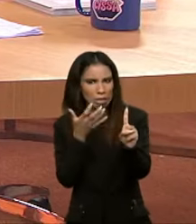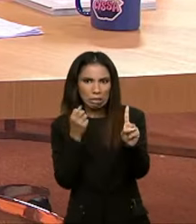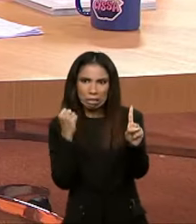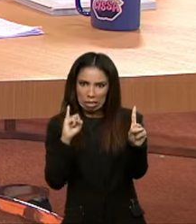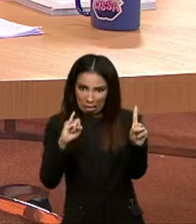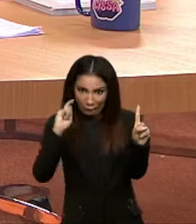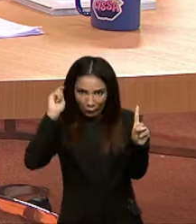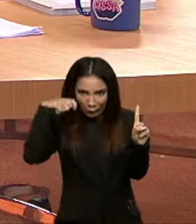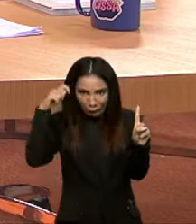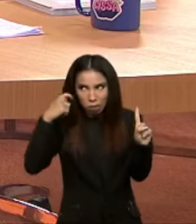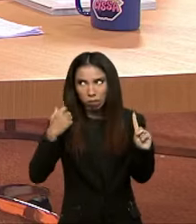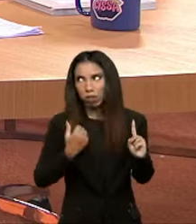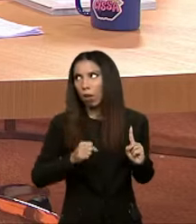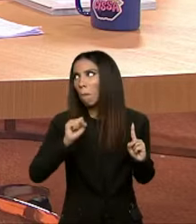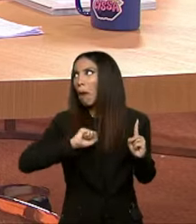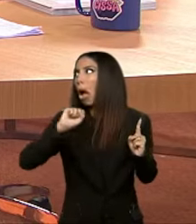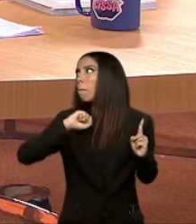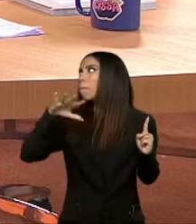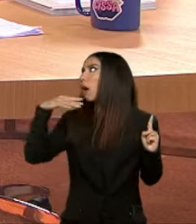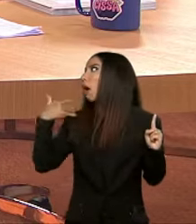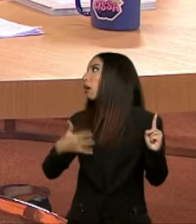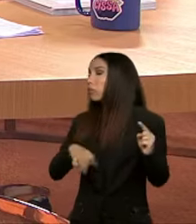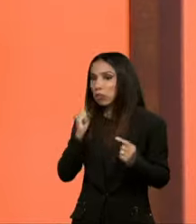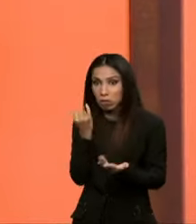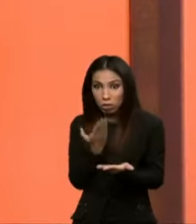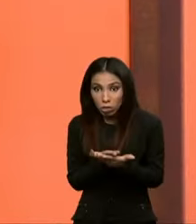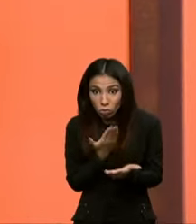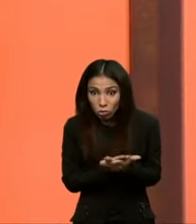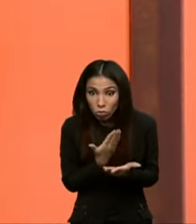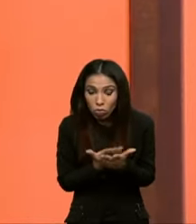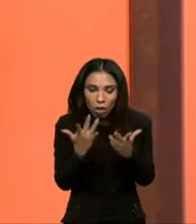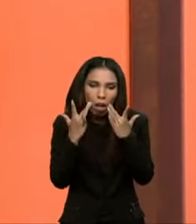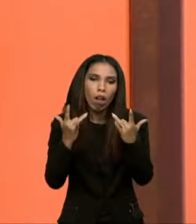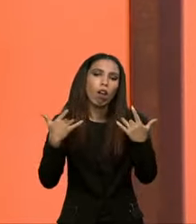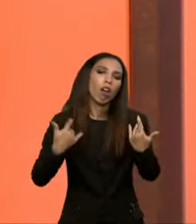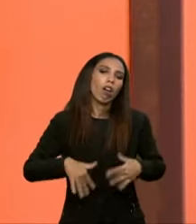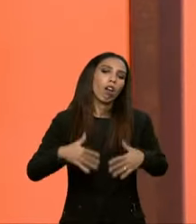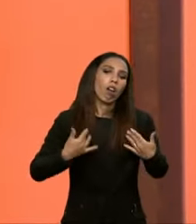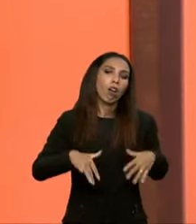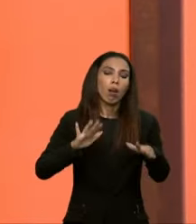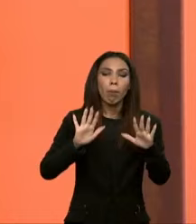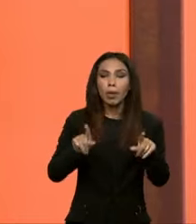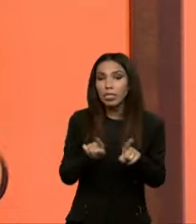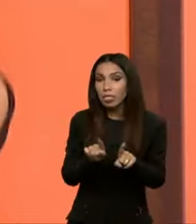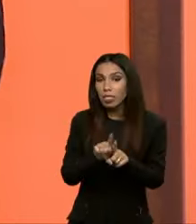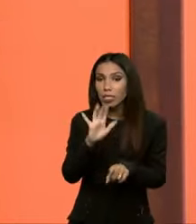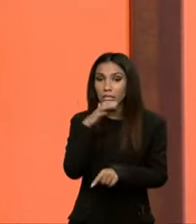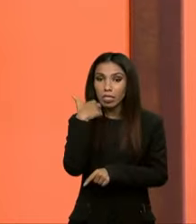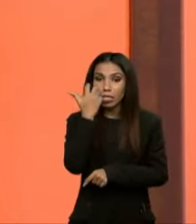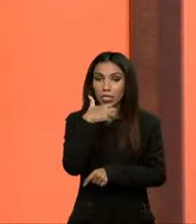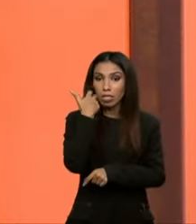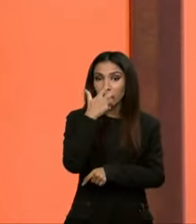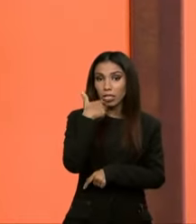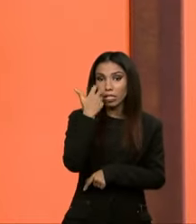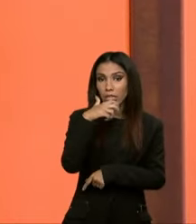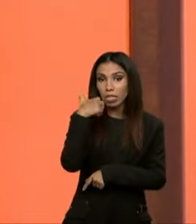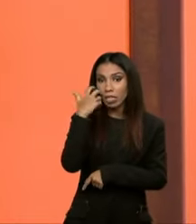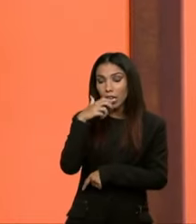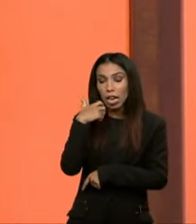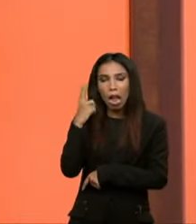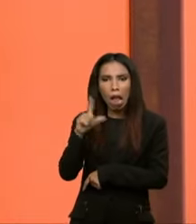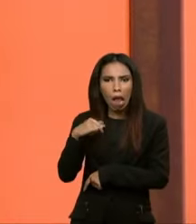ia ser babado. Se tivesse estudado teatro, tinha dado muito bom. Mas também grande cantora e